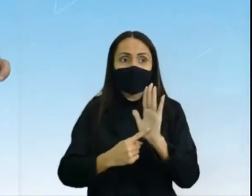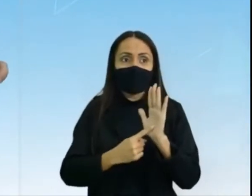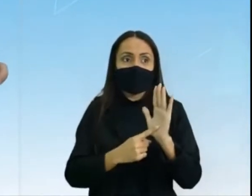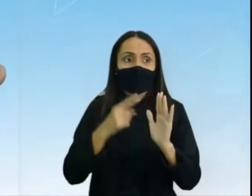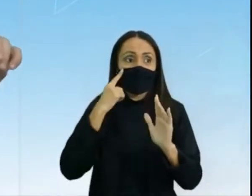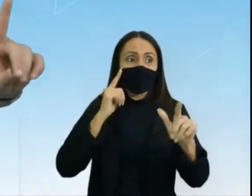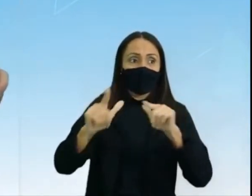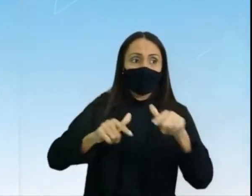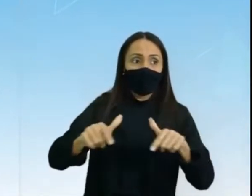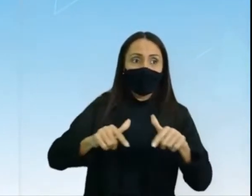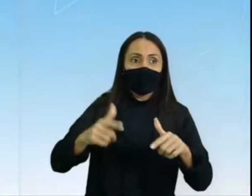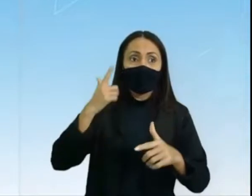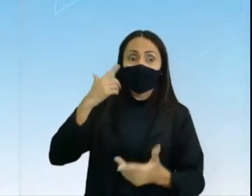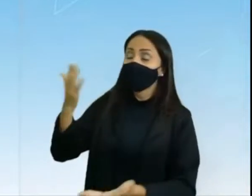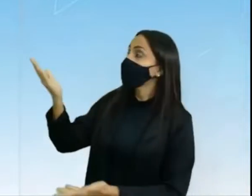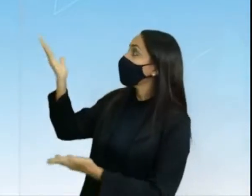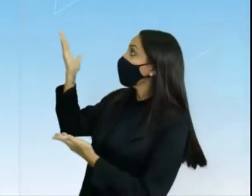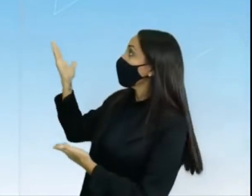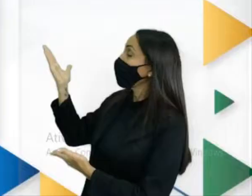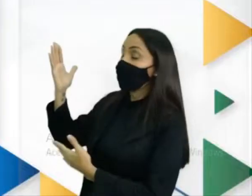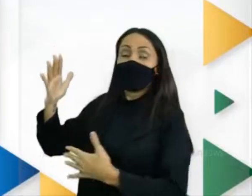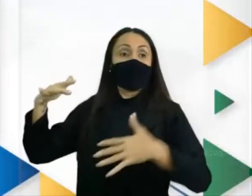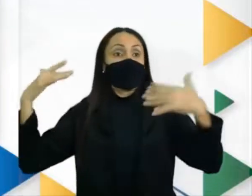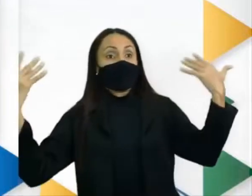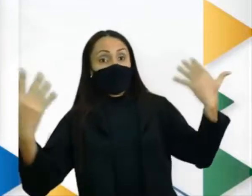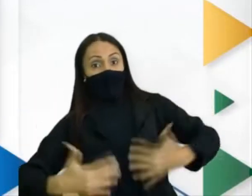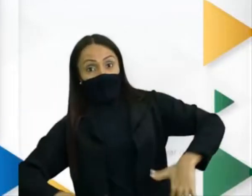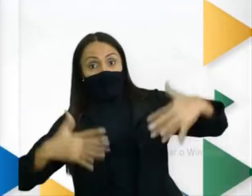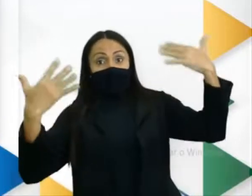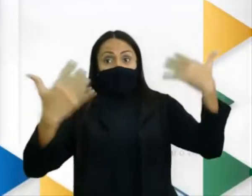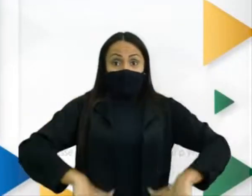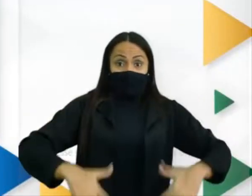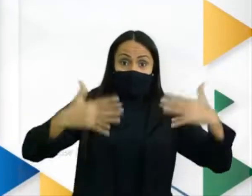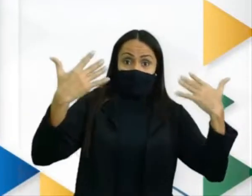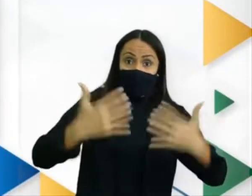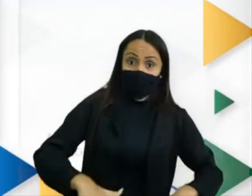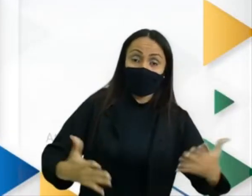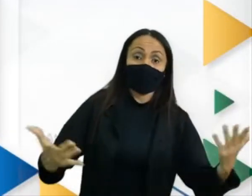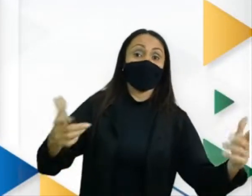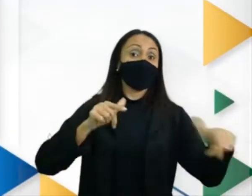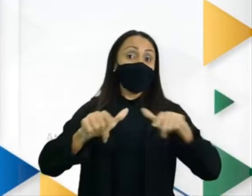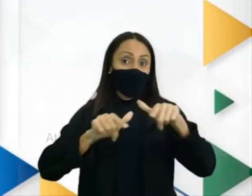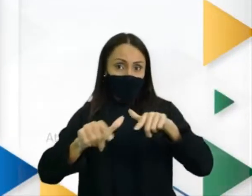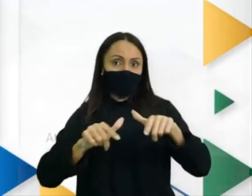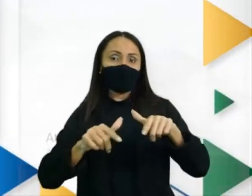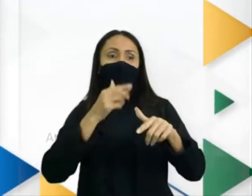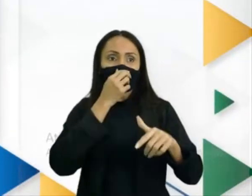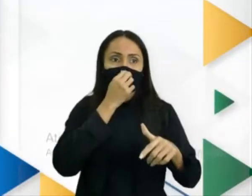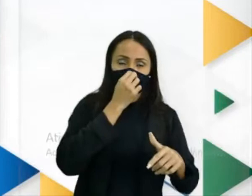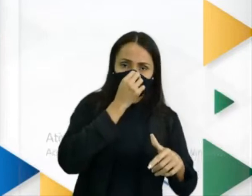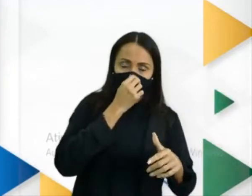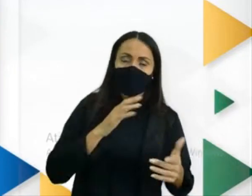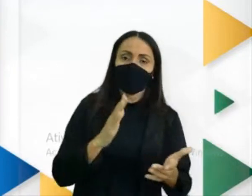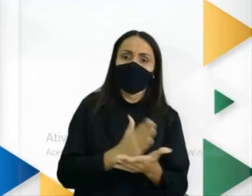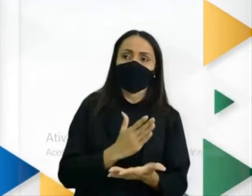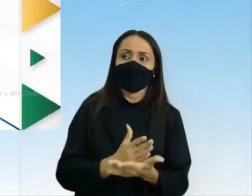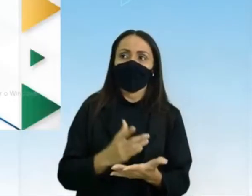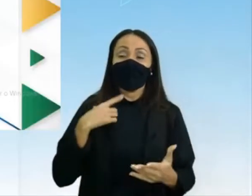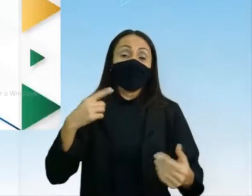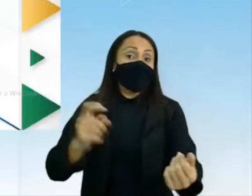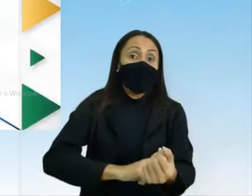um trabalho escolar. Observar que quando nós temos um trabalho escolar, muitas vezes